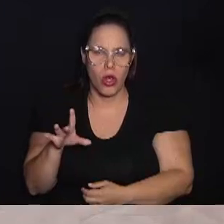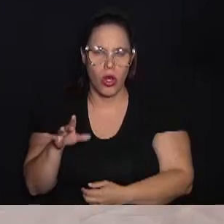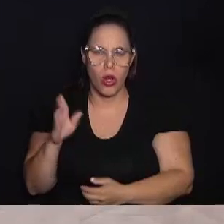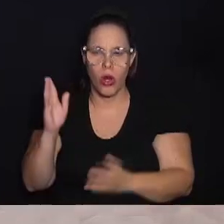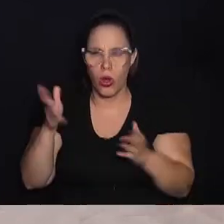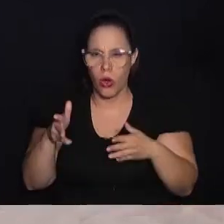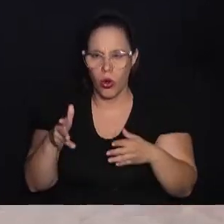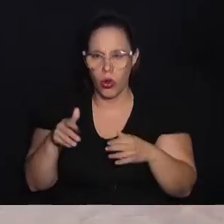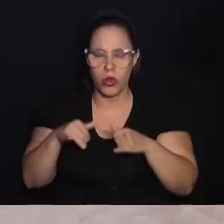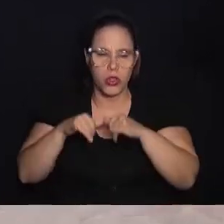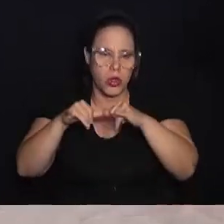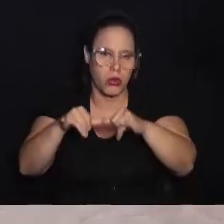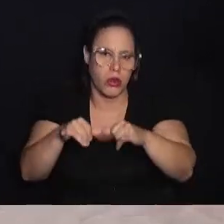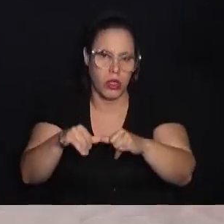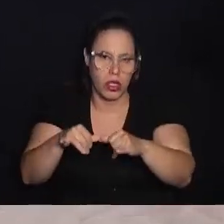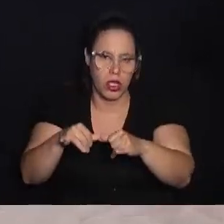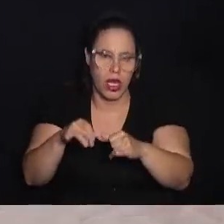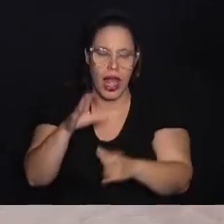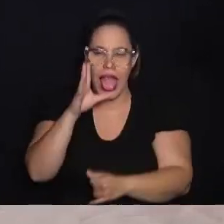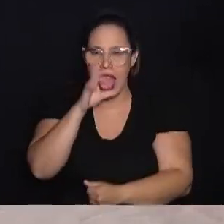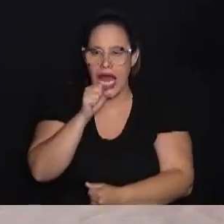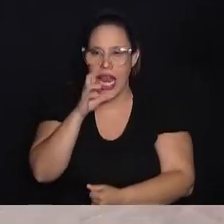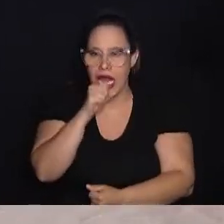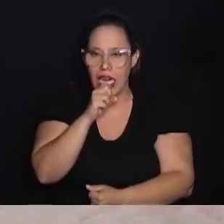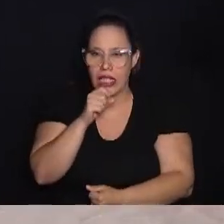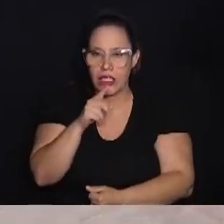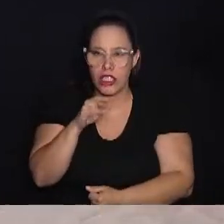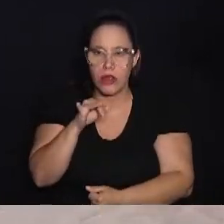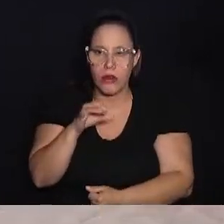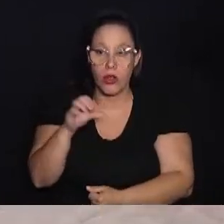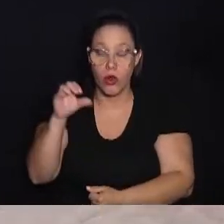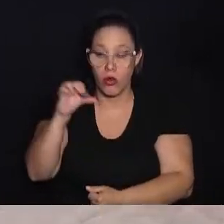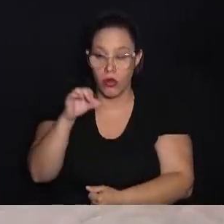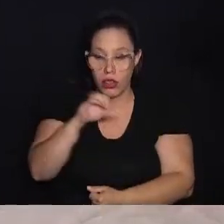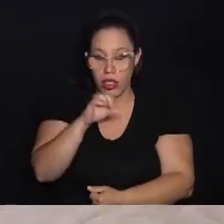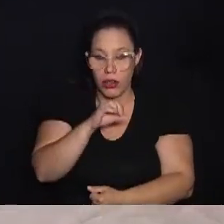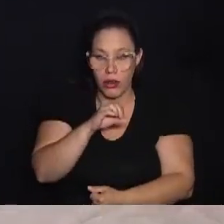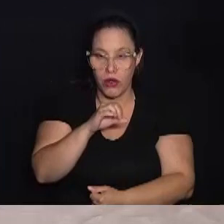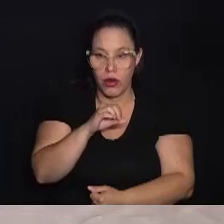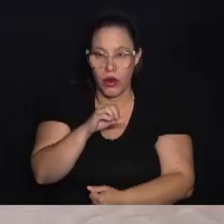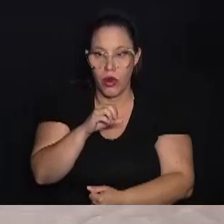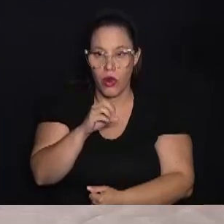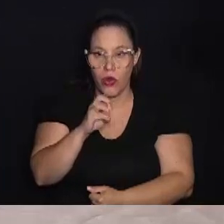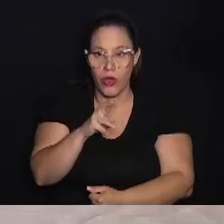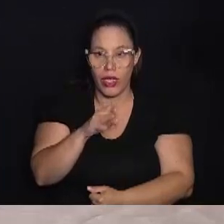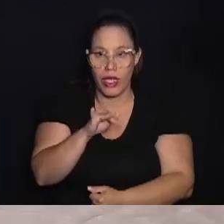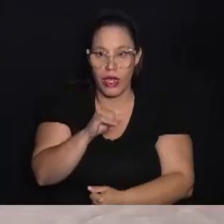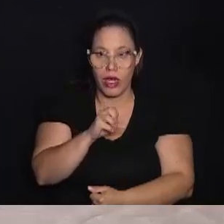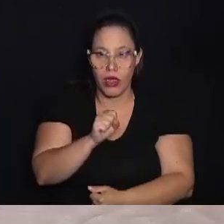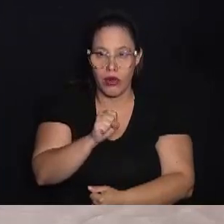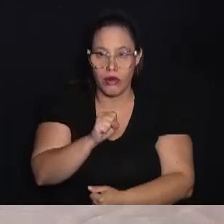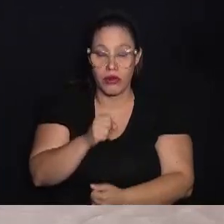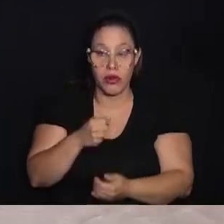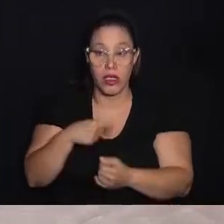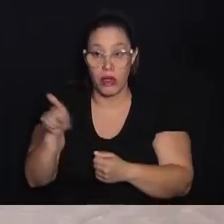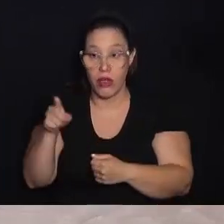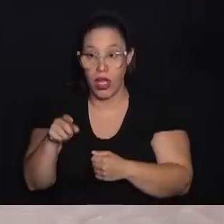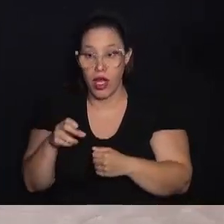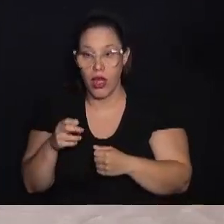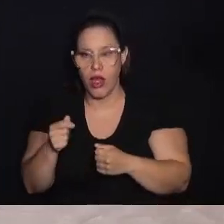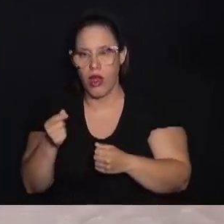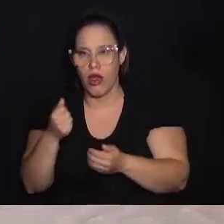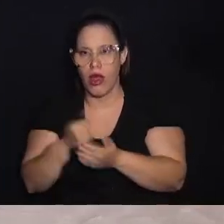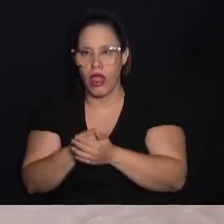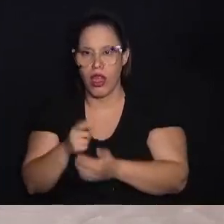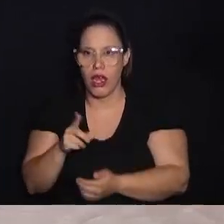tem laranja Lima a 99 centavos, né? Ele fala, nossa, você vai no supermercado para comprar laranja a Lima